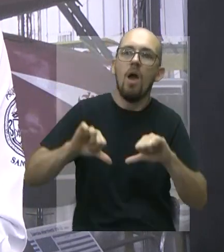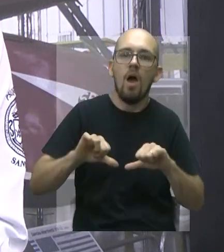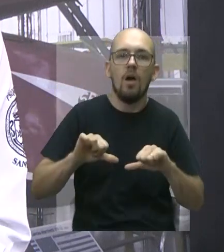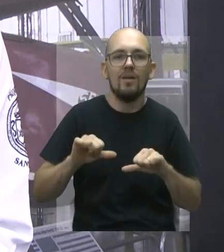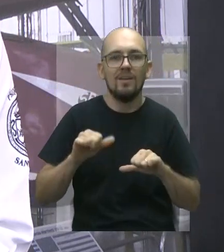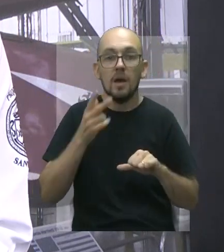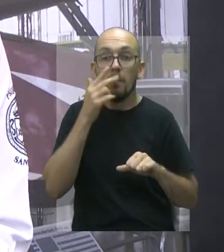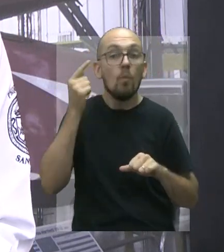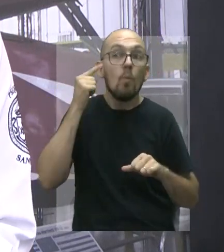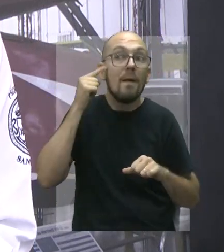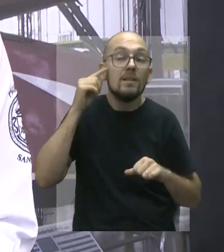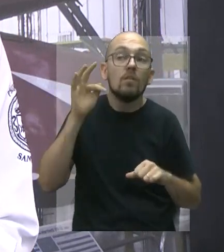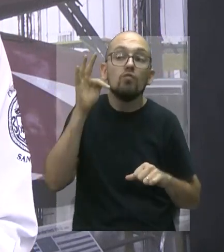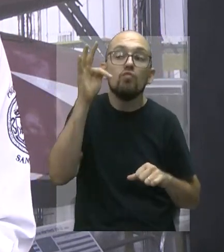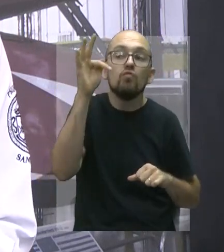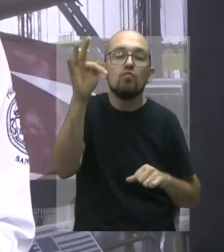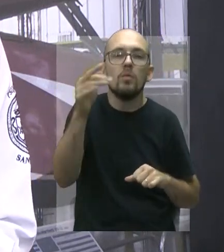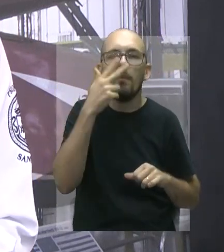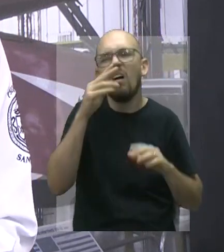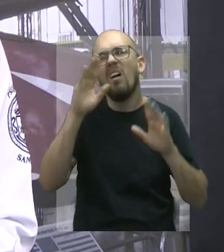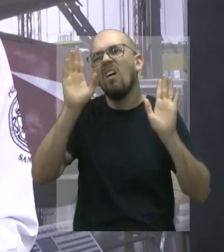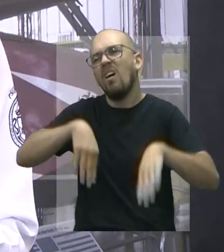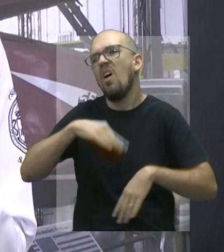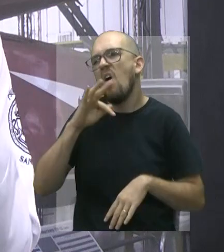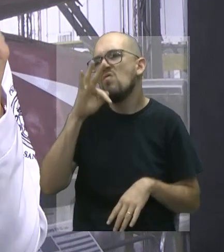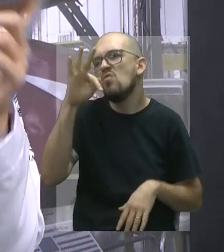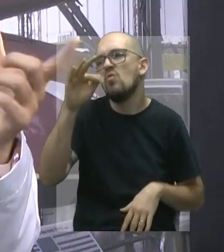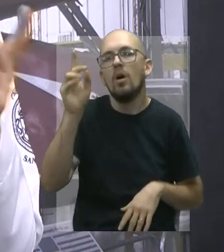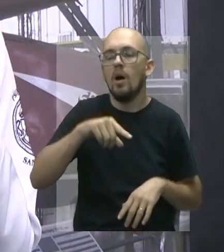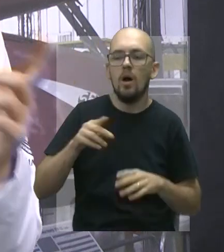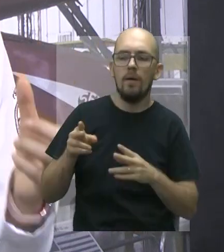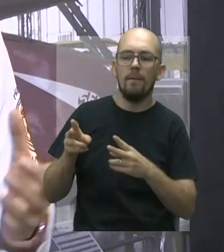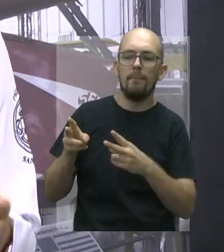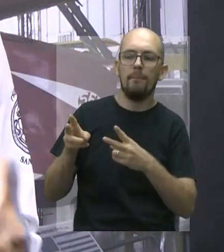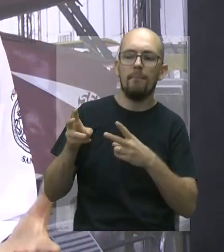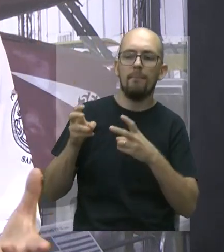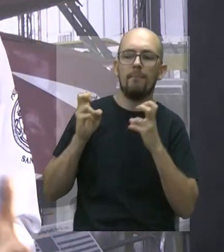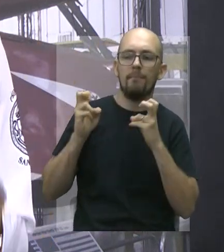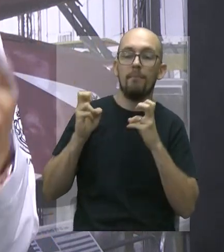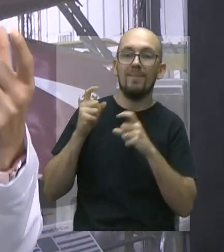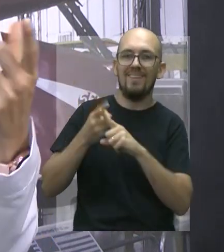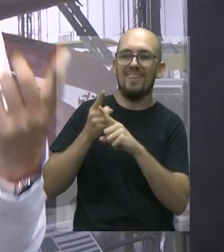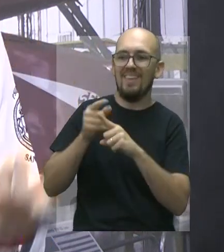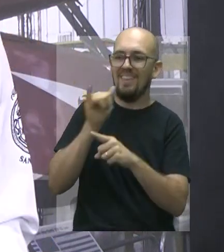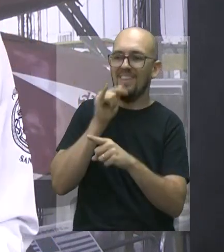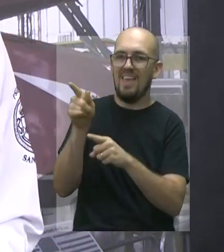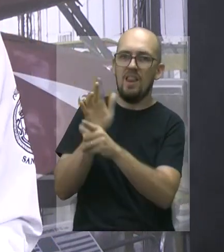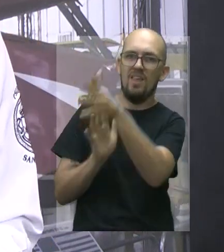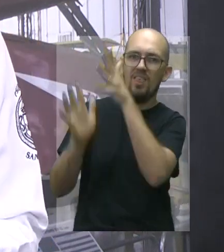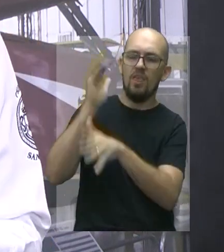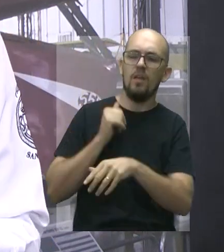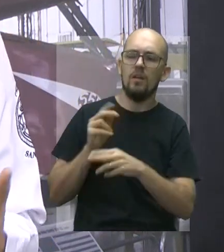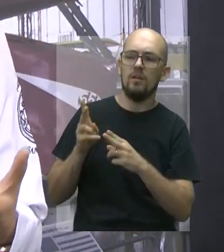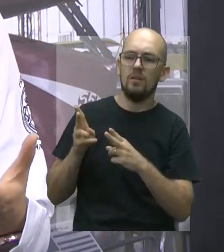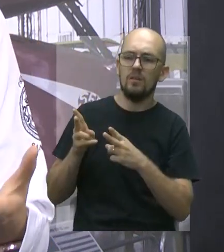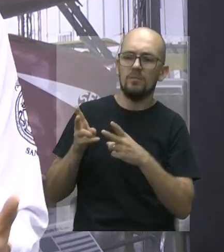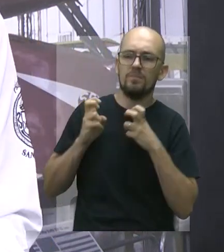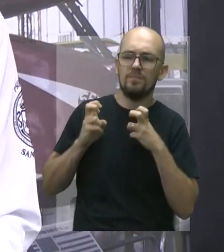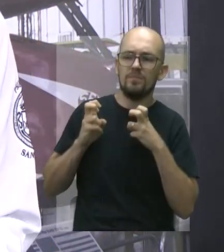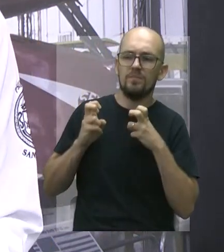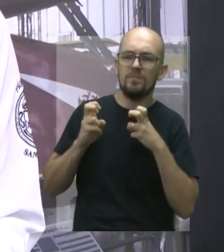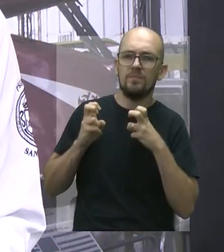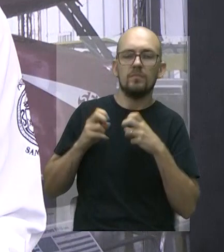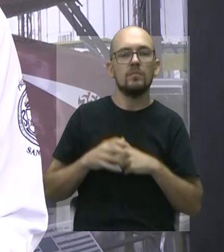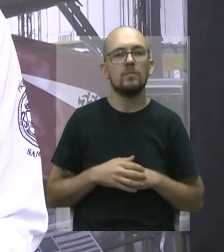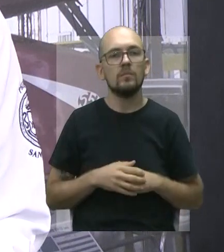vida futuros. Então, isso são algumas coisas que o ouvinte, quem está próximo, pode ficar alerta. E aí, saber o que esse